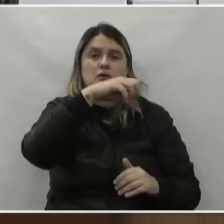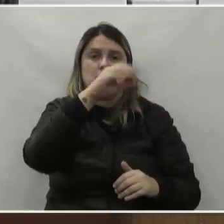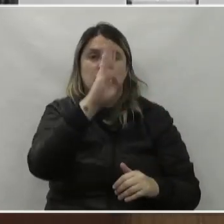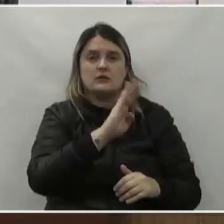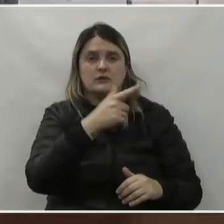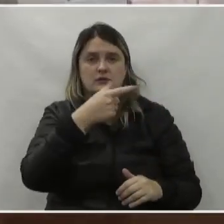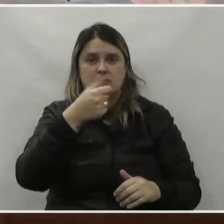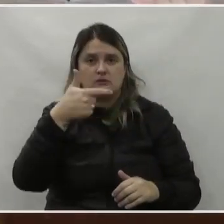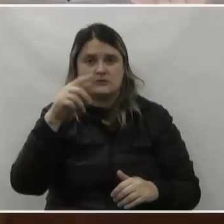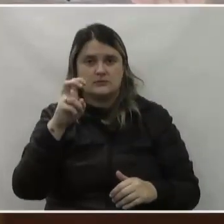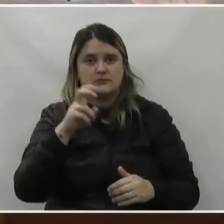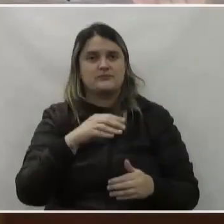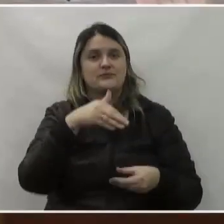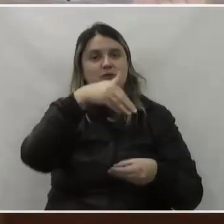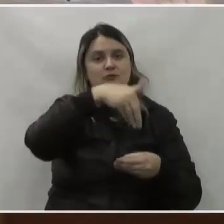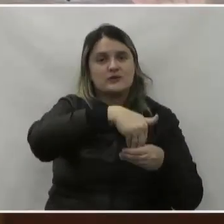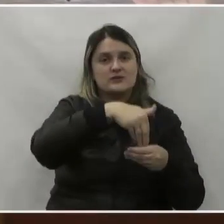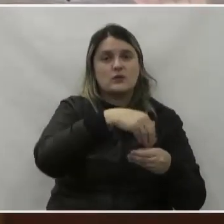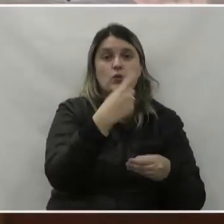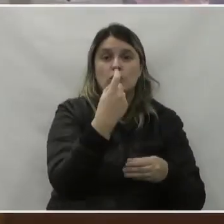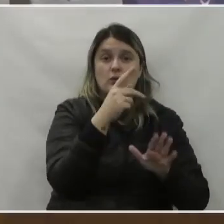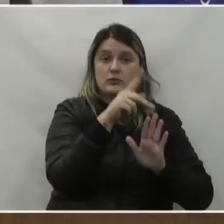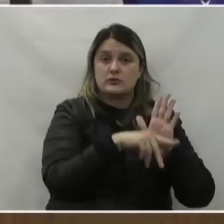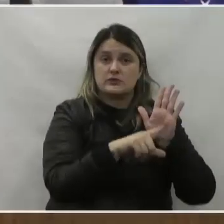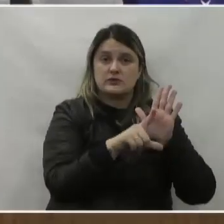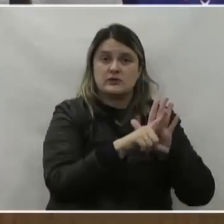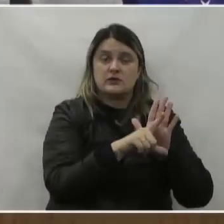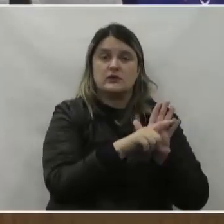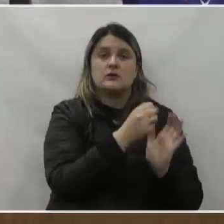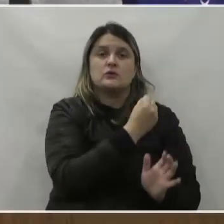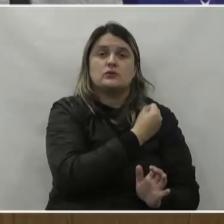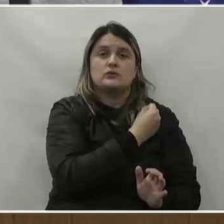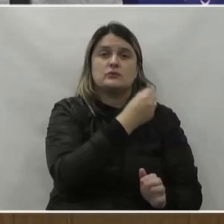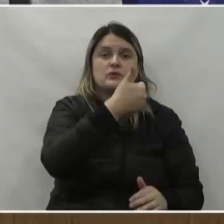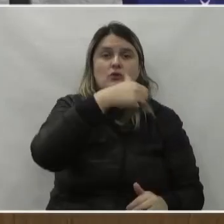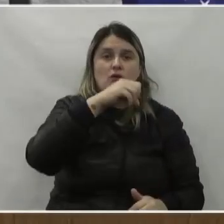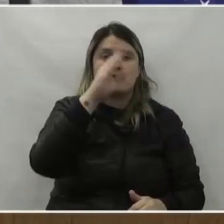19/2025. Votação única do projeto de lei ordinária número